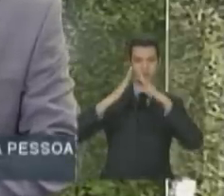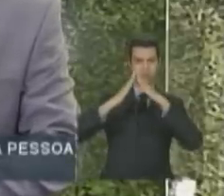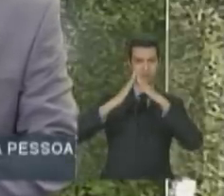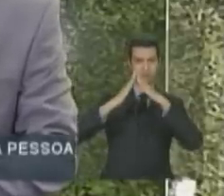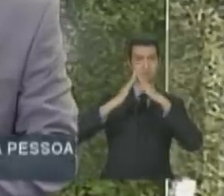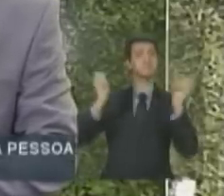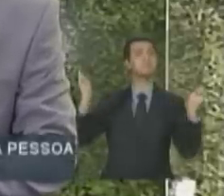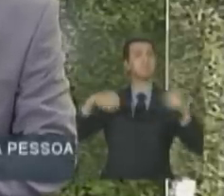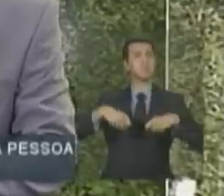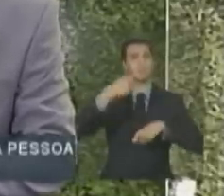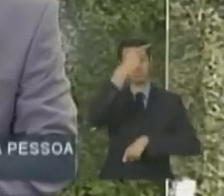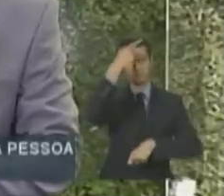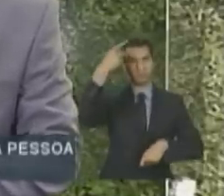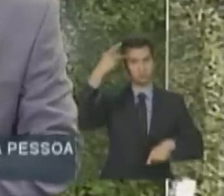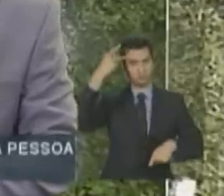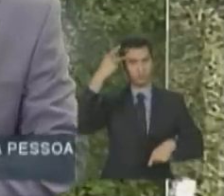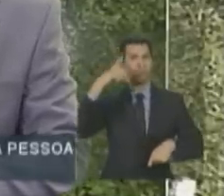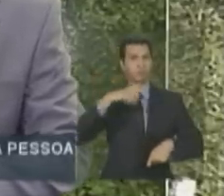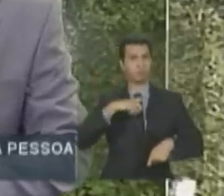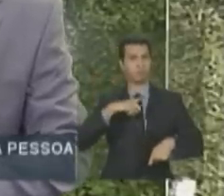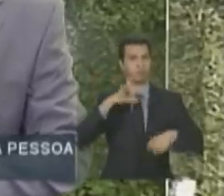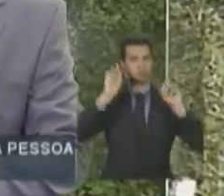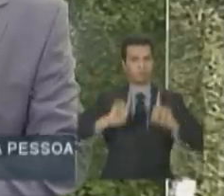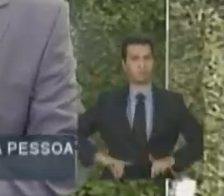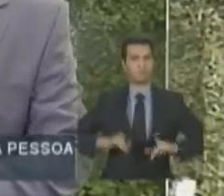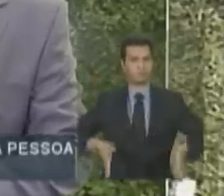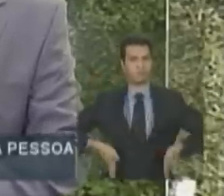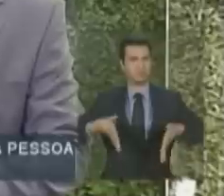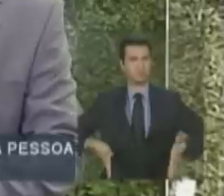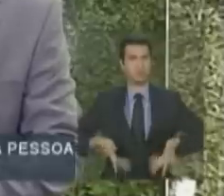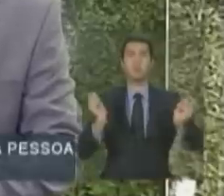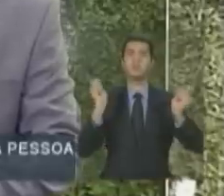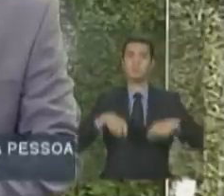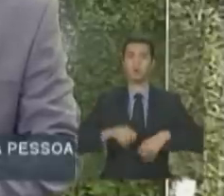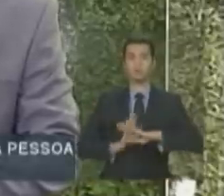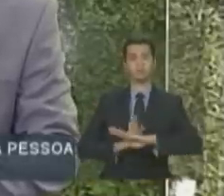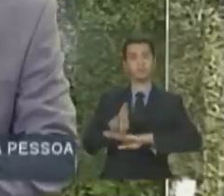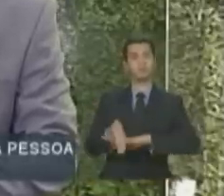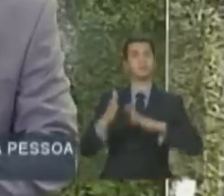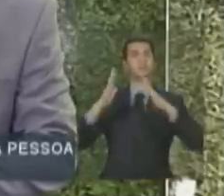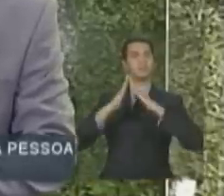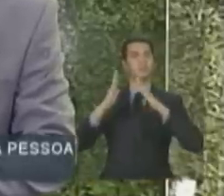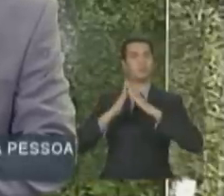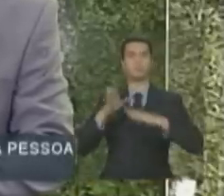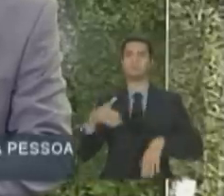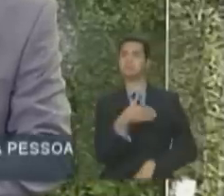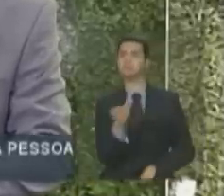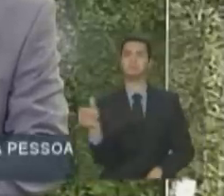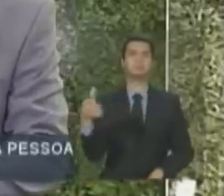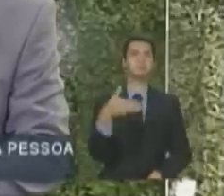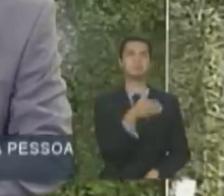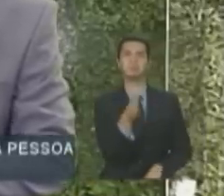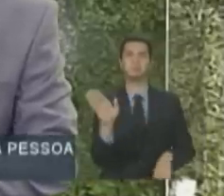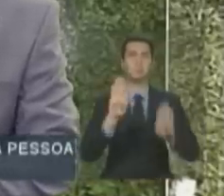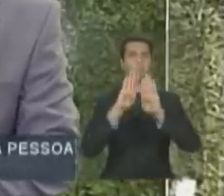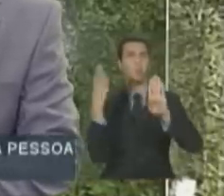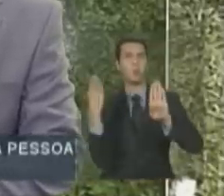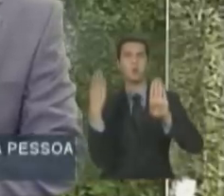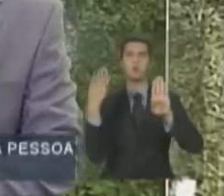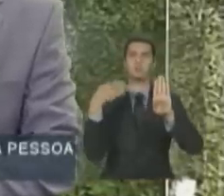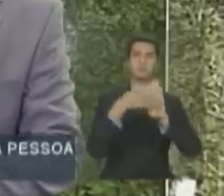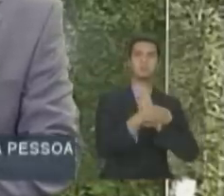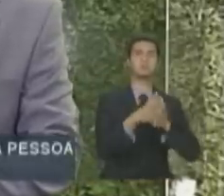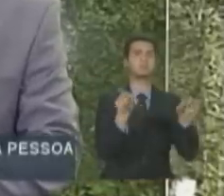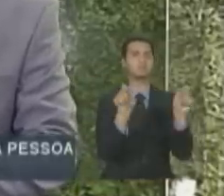uma pessoa, por exemplo, usuário de cadeira de rodas, possa transitar dentro dessa residência, possa passar em todas as portas, possa